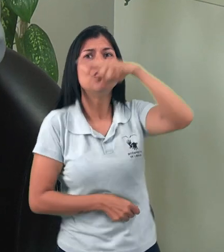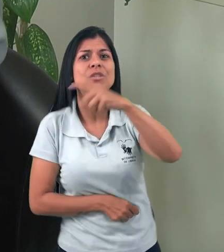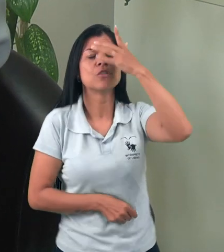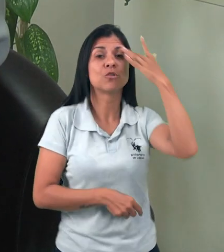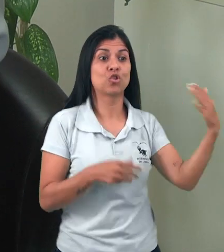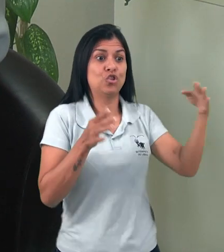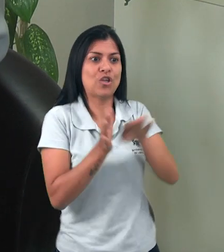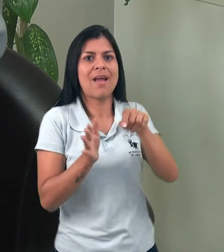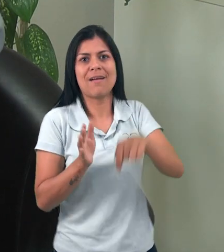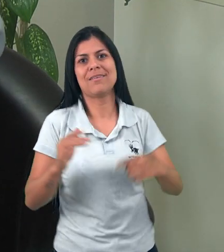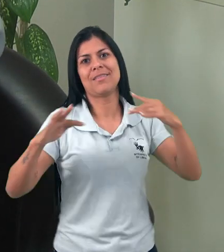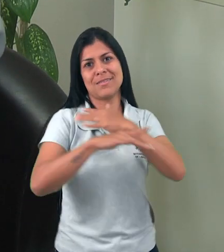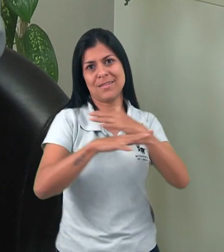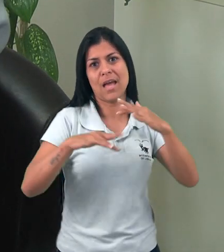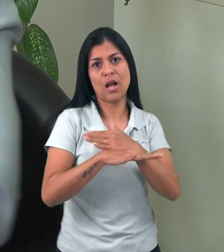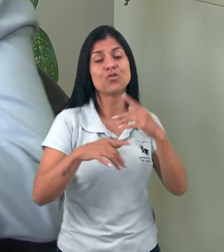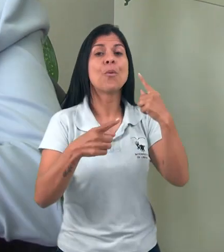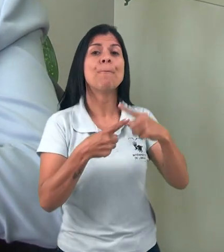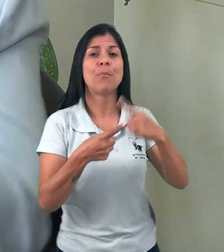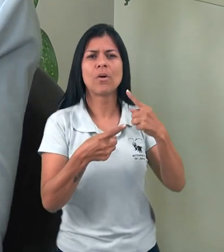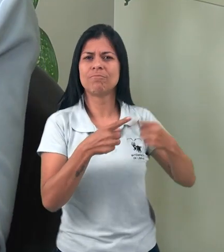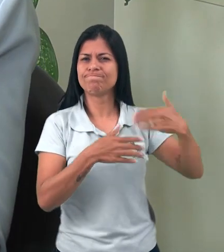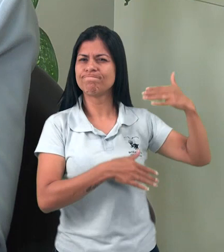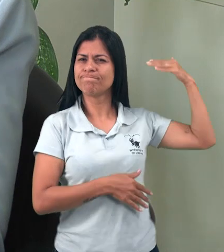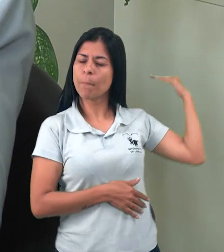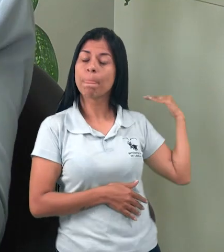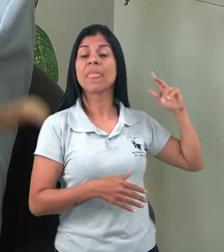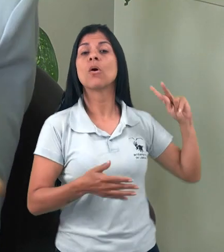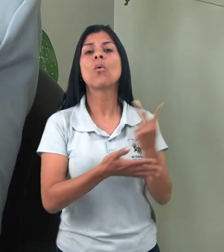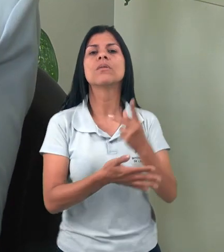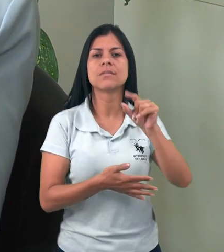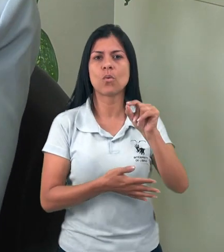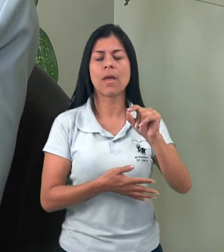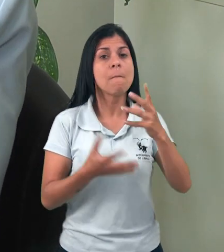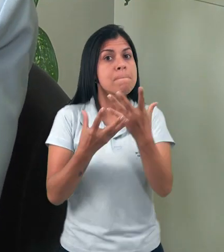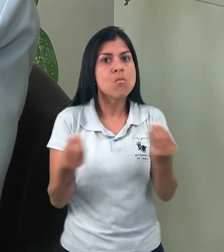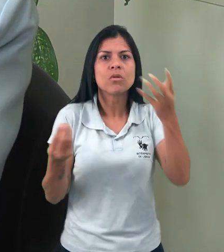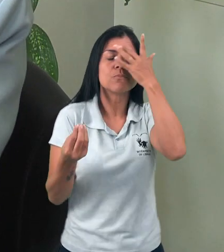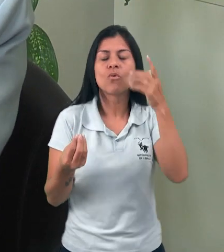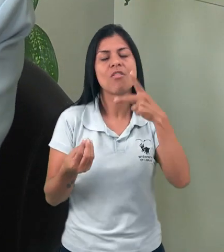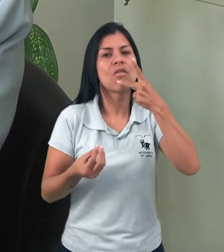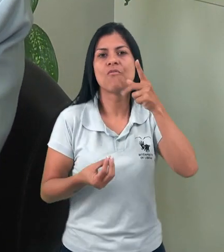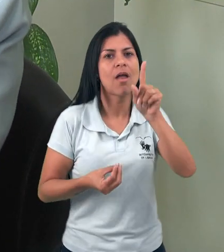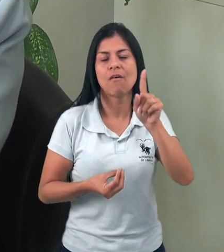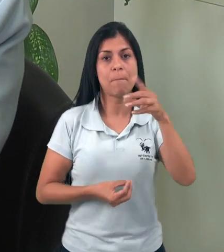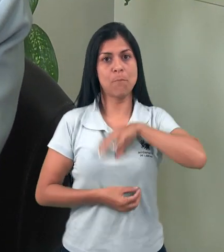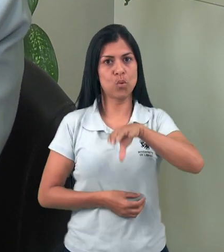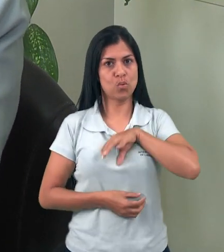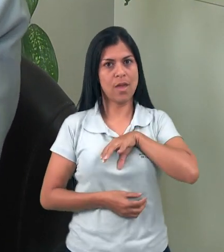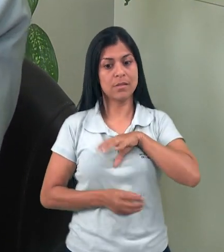chegarem até a cidade, porque eles têm um agravante. Naquela época, muitos não falavam